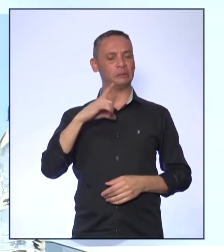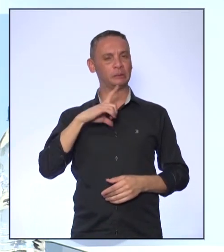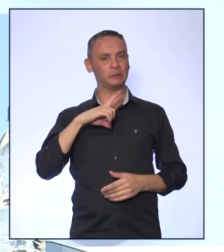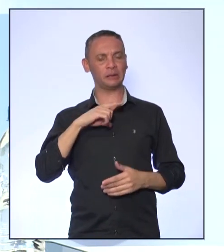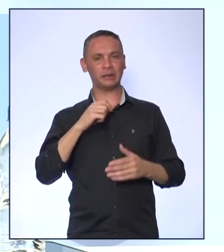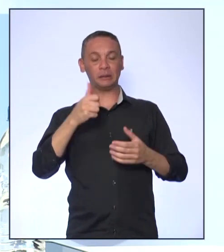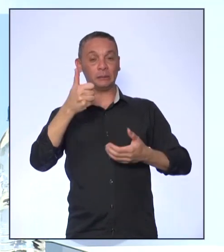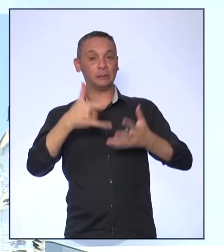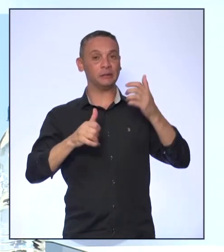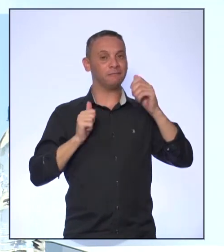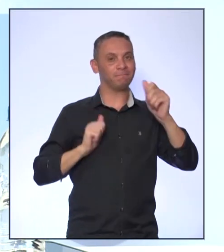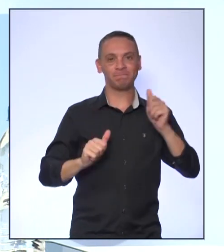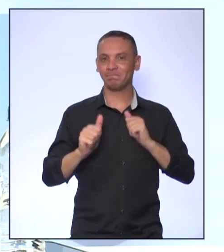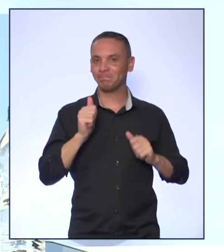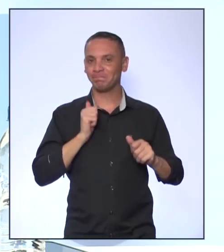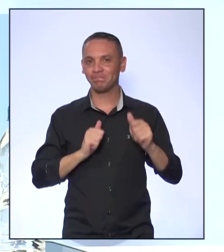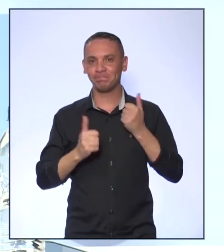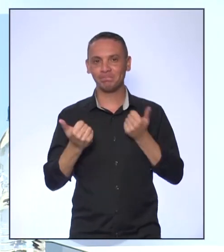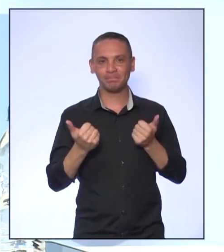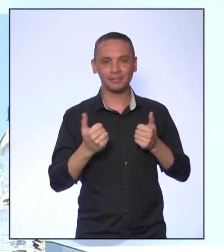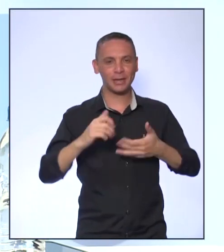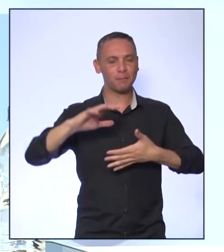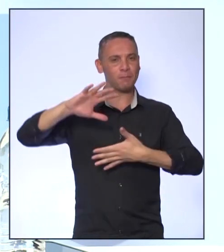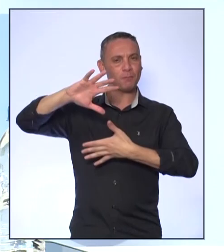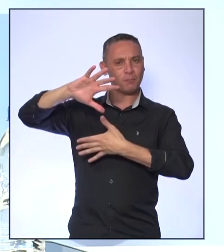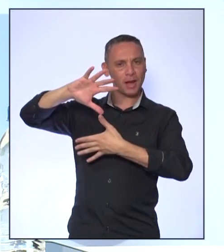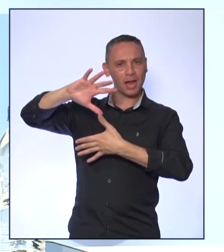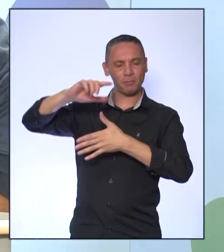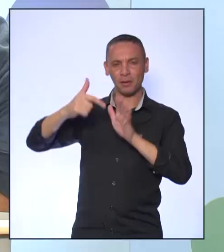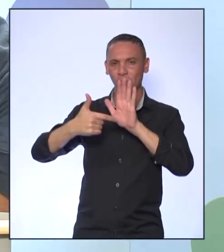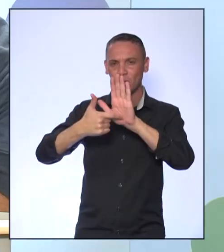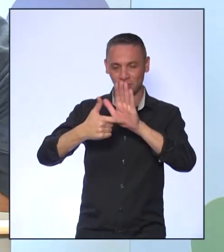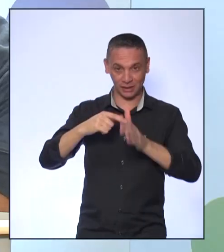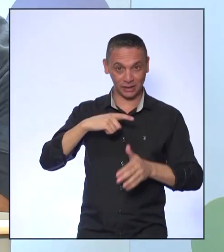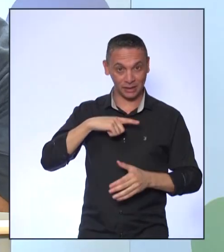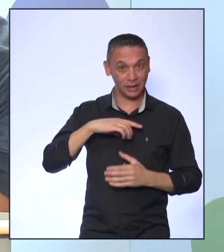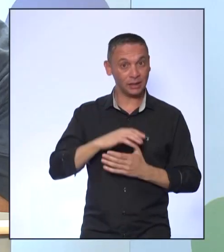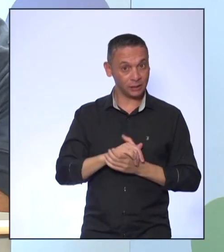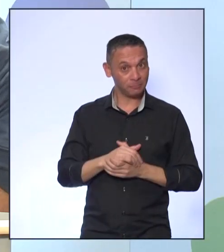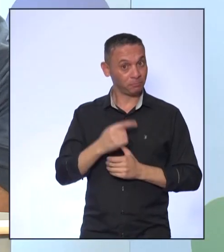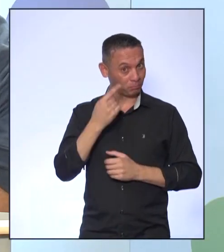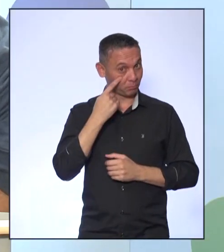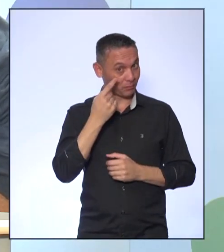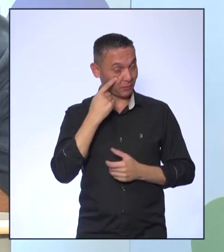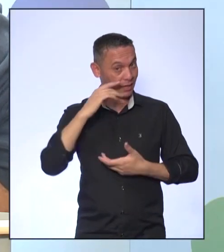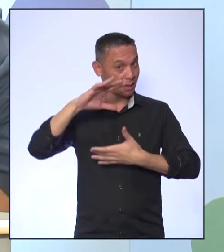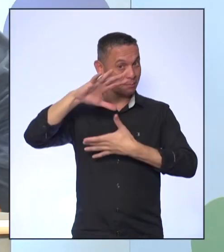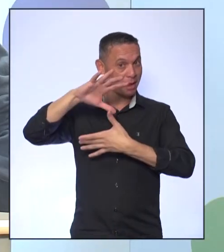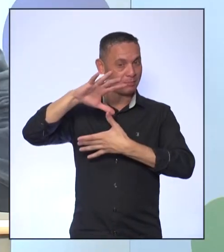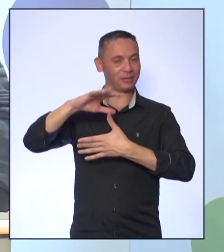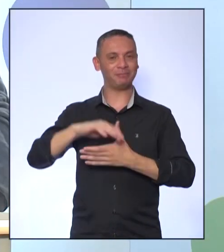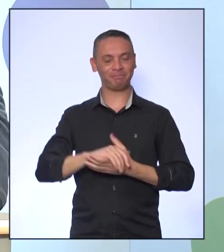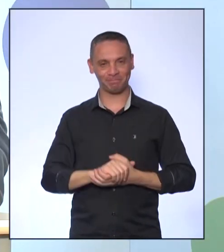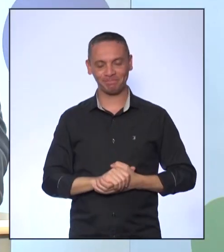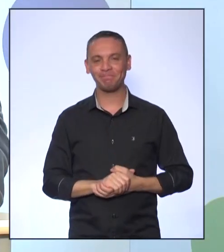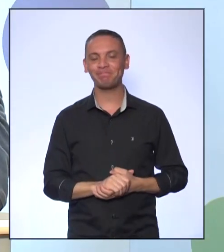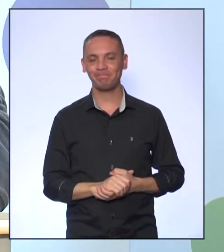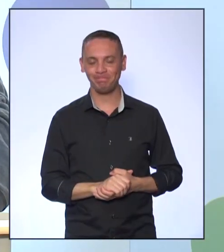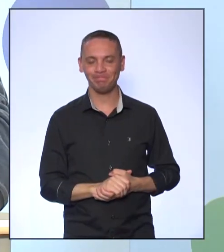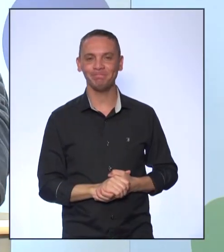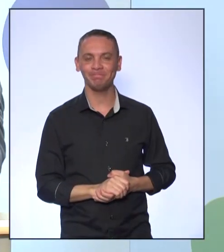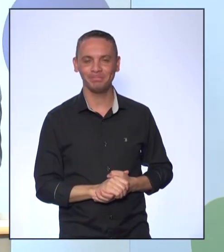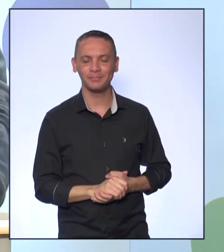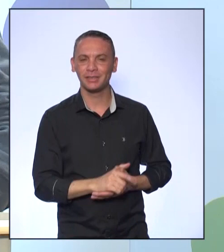de expectativas. Eu já estou vendo aí que tem um mapa, né, professor? Tem bastante mapa aí para a gente estar observando.